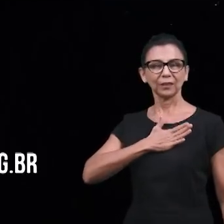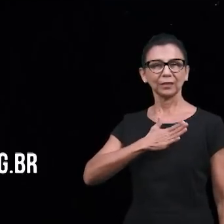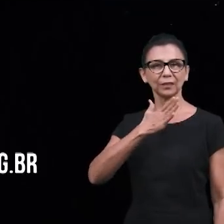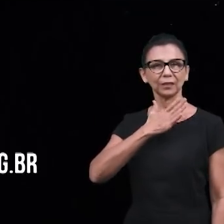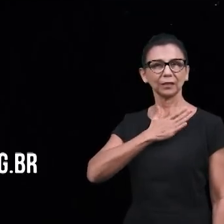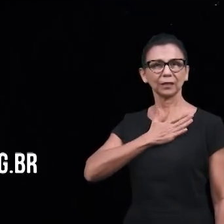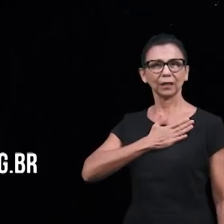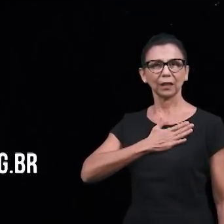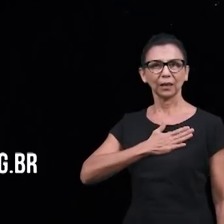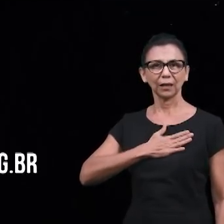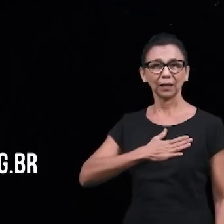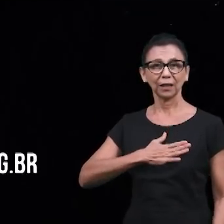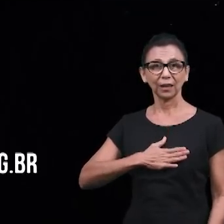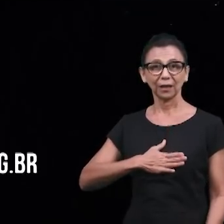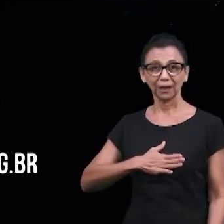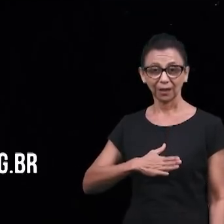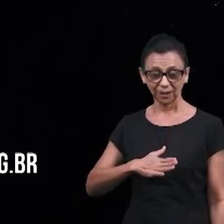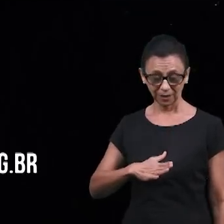conforta e